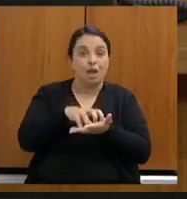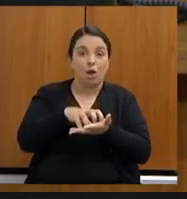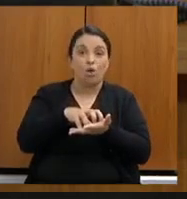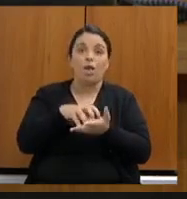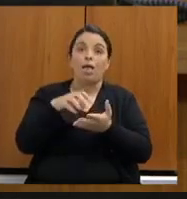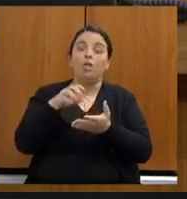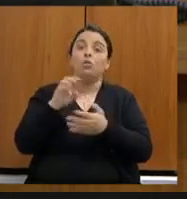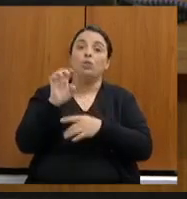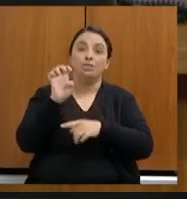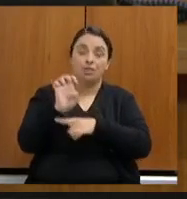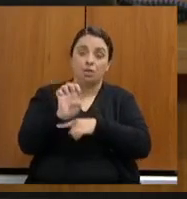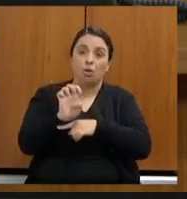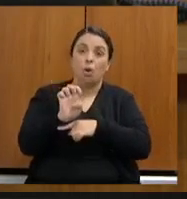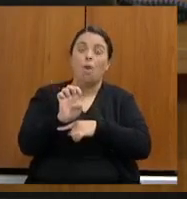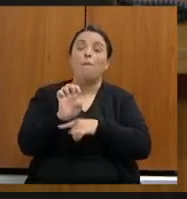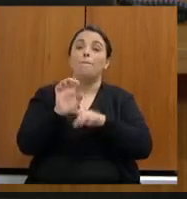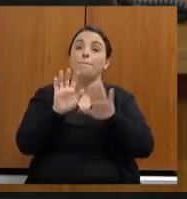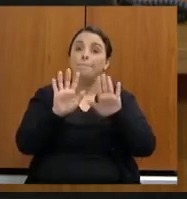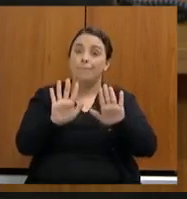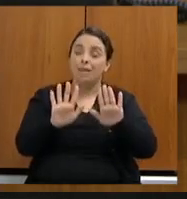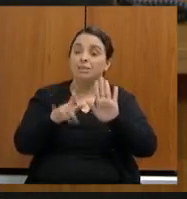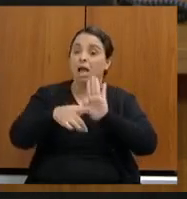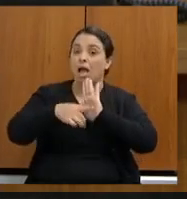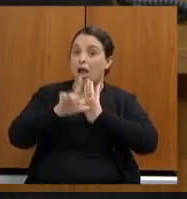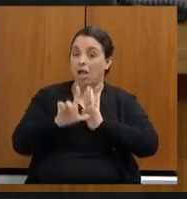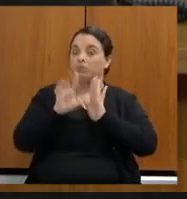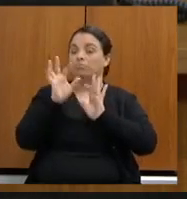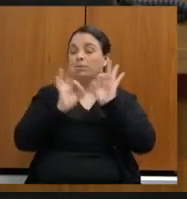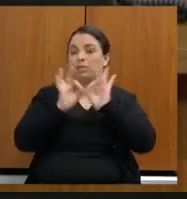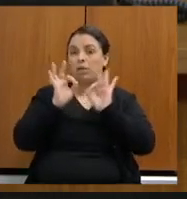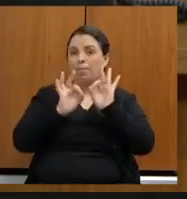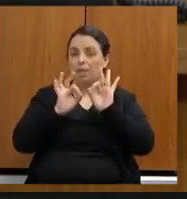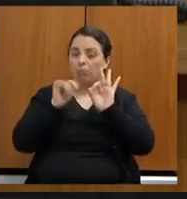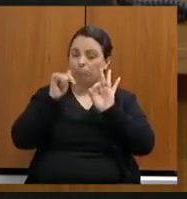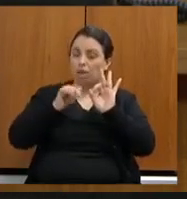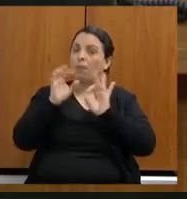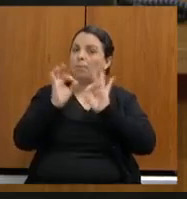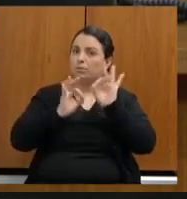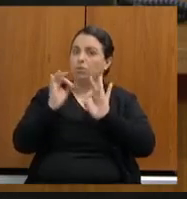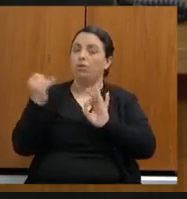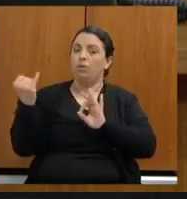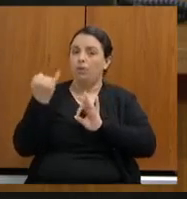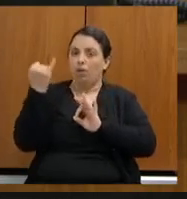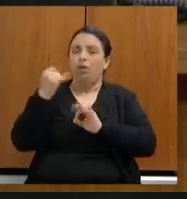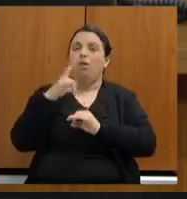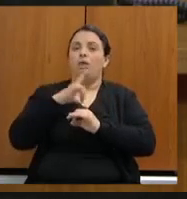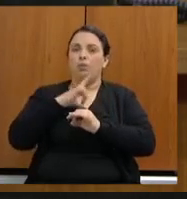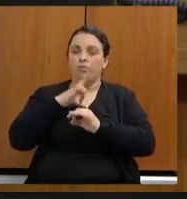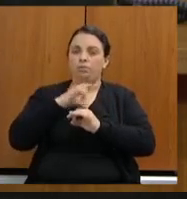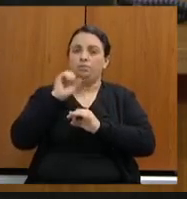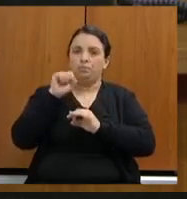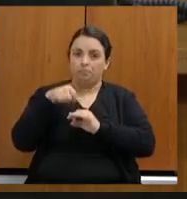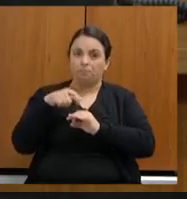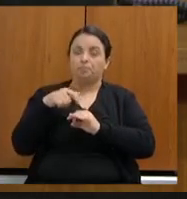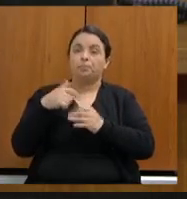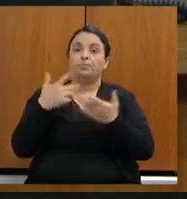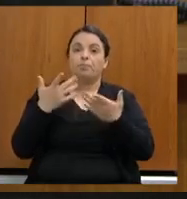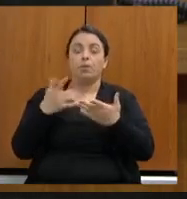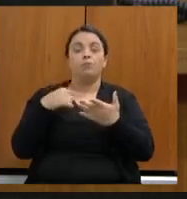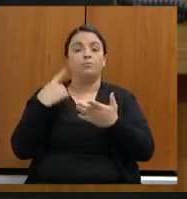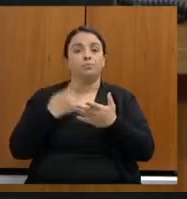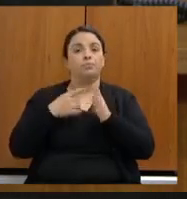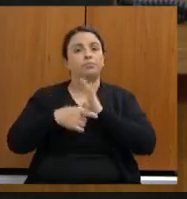com planejamento não a ausência de planejamento para isso temos feito um planejamento para essa implantação